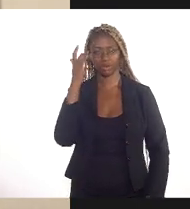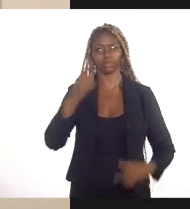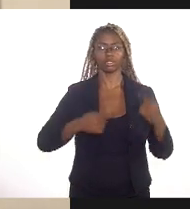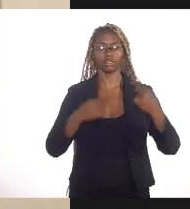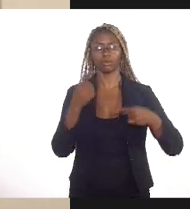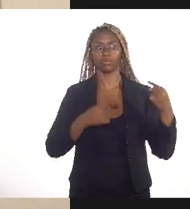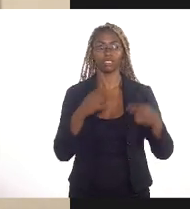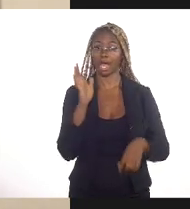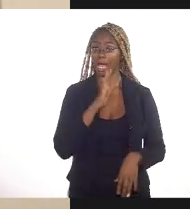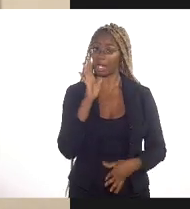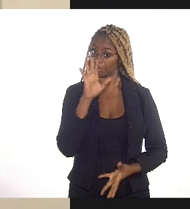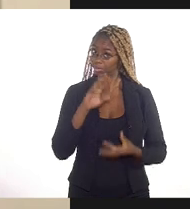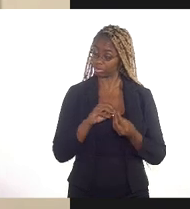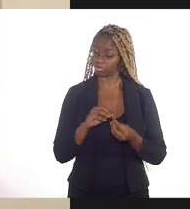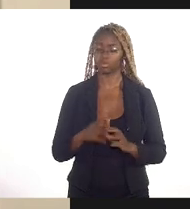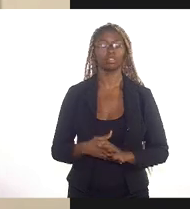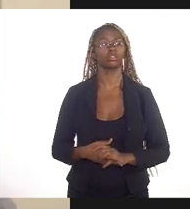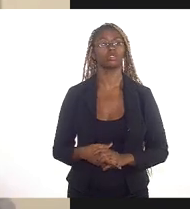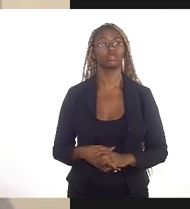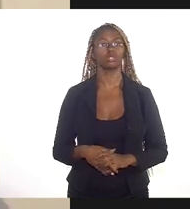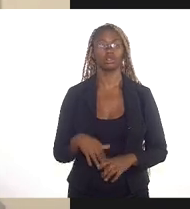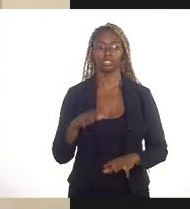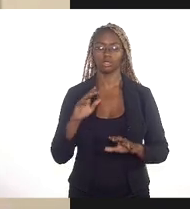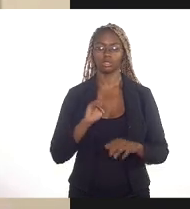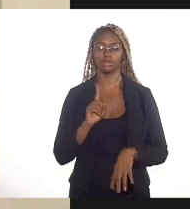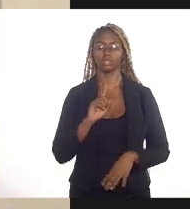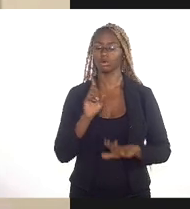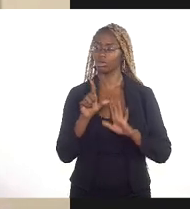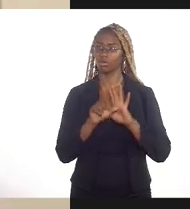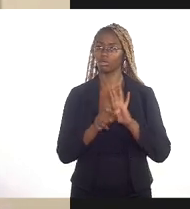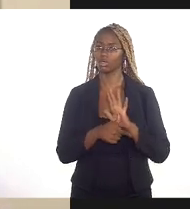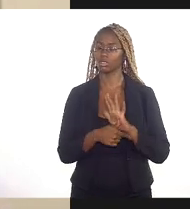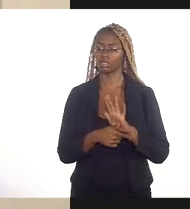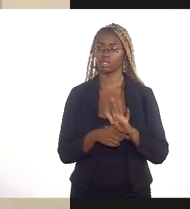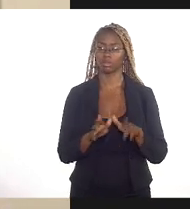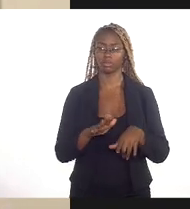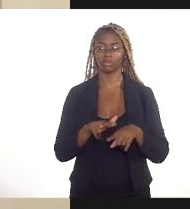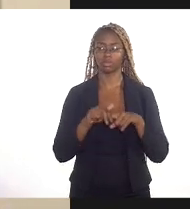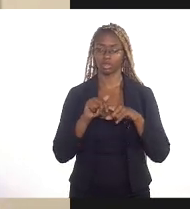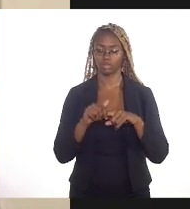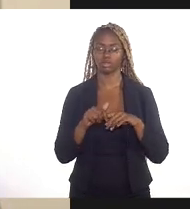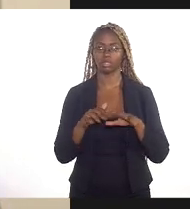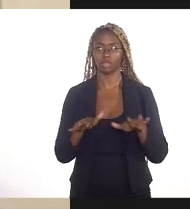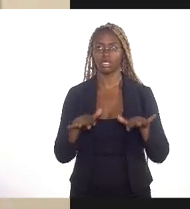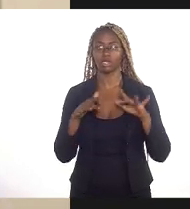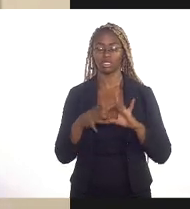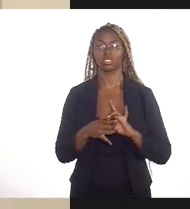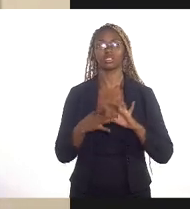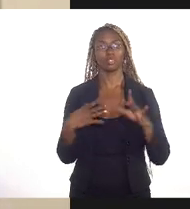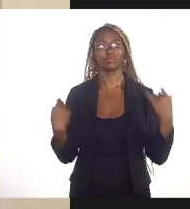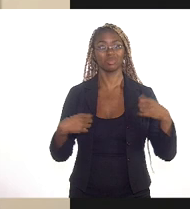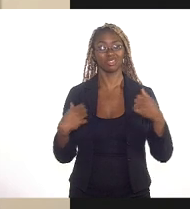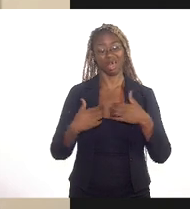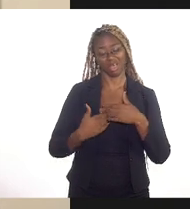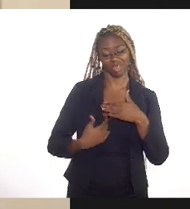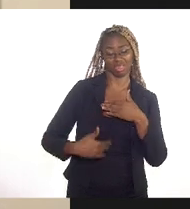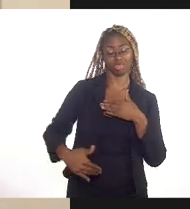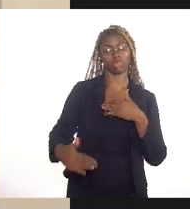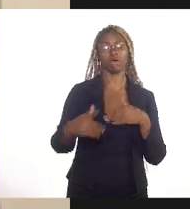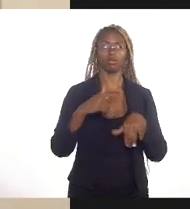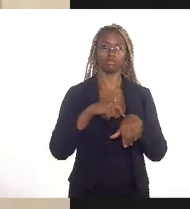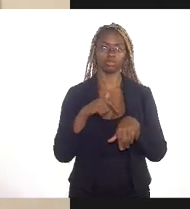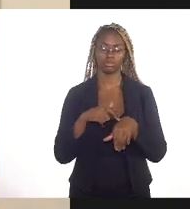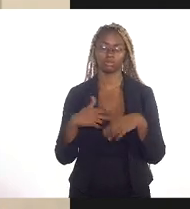de forma rápida, e não atrasaria, porque uma audiência pública ia demandar mais tempo, e